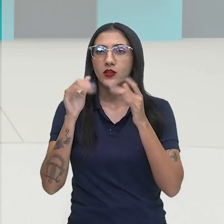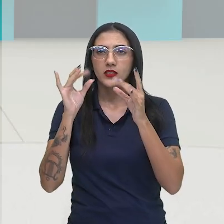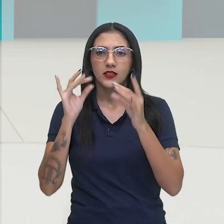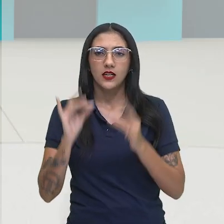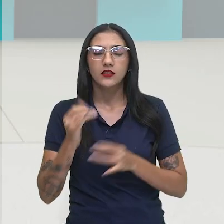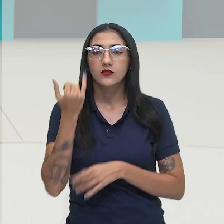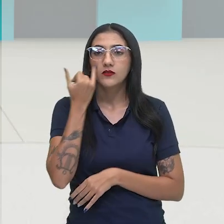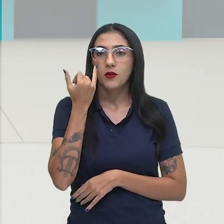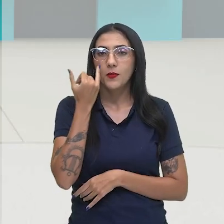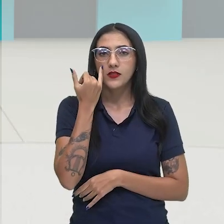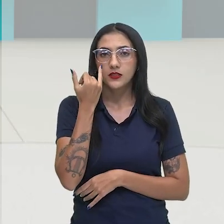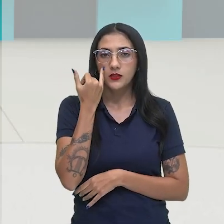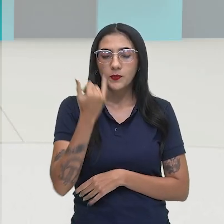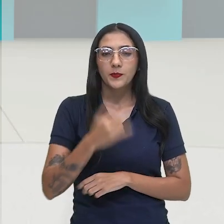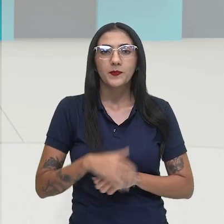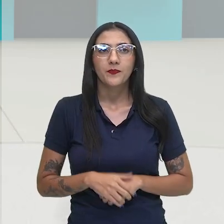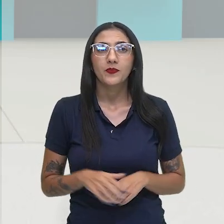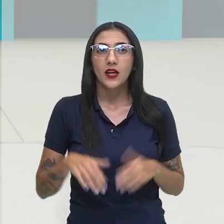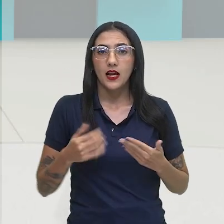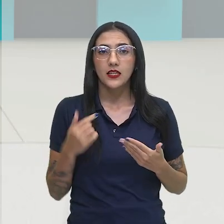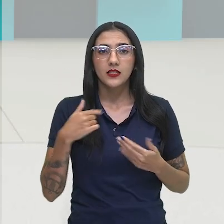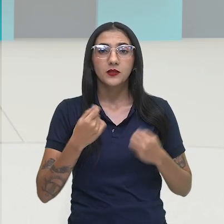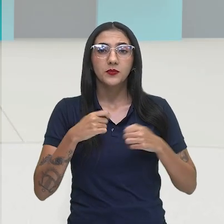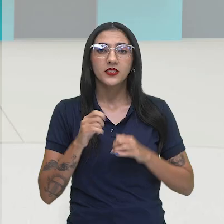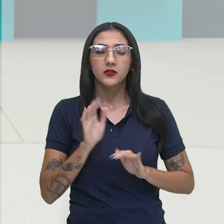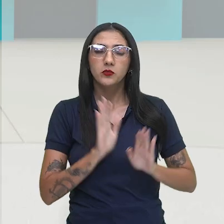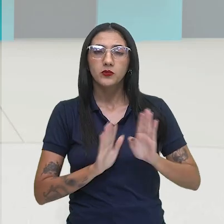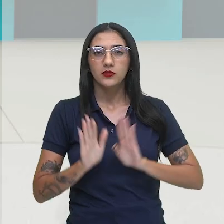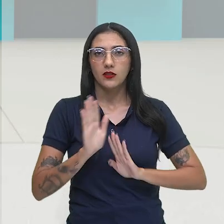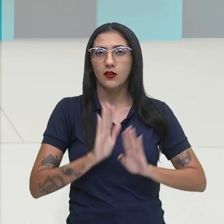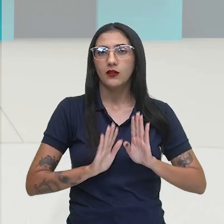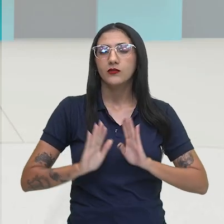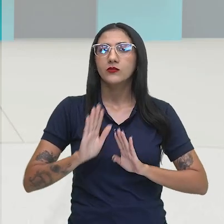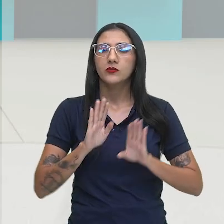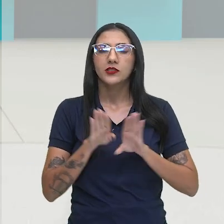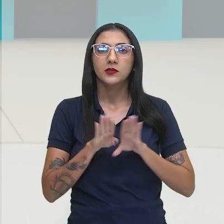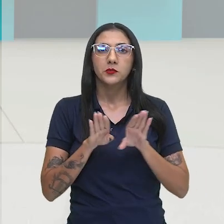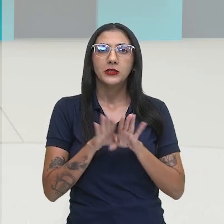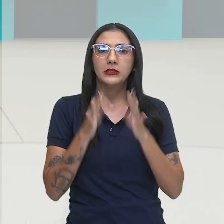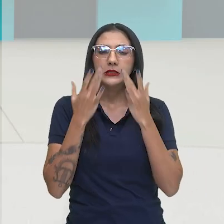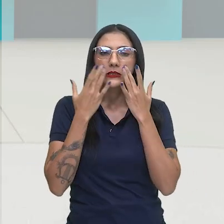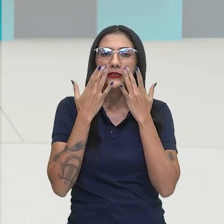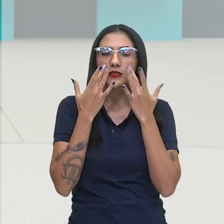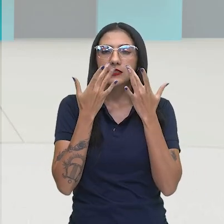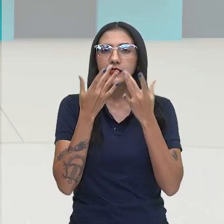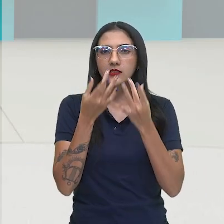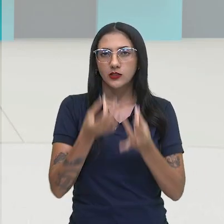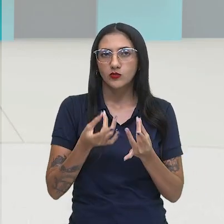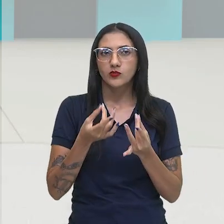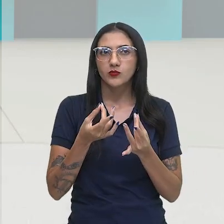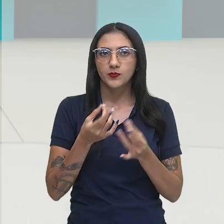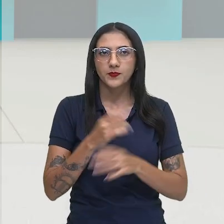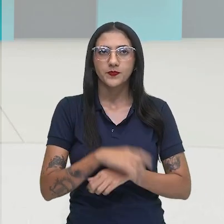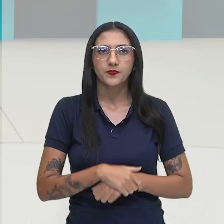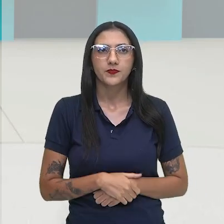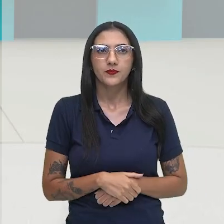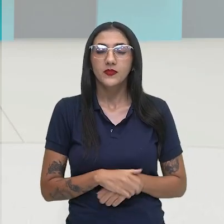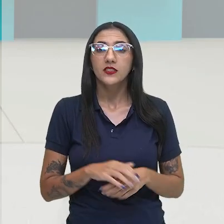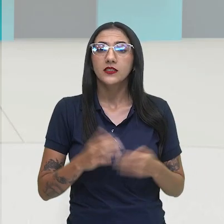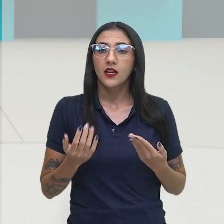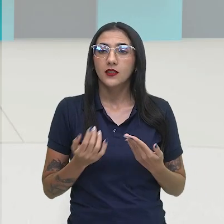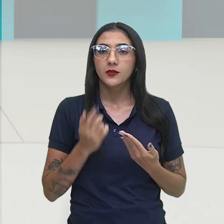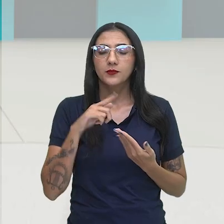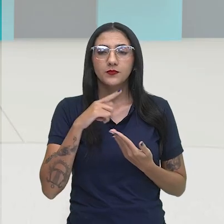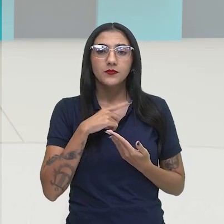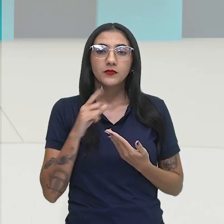caso, a gente precisa tomar um pouco mais de cuidado e ser mais assertivo nessa busca. E aí, claro, o